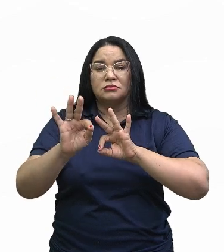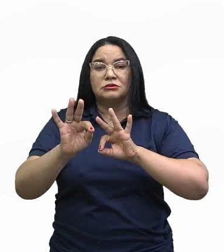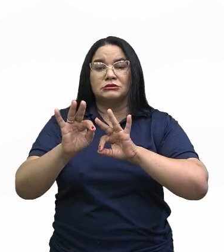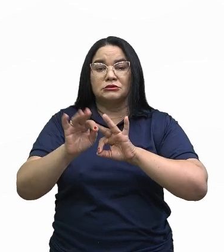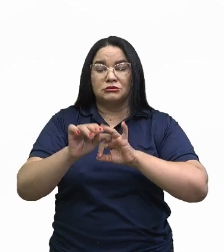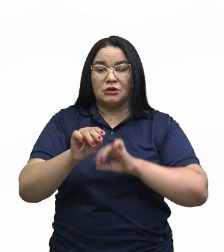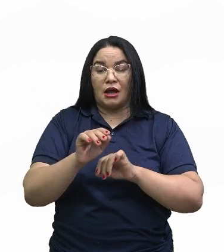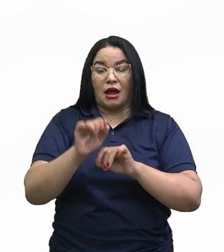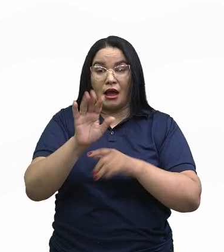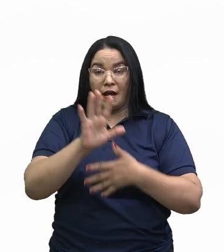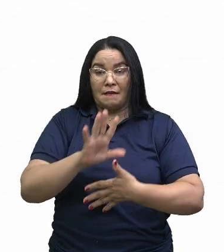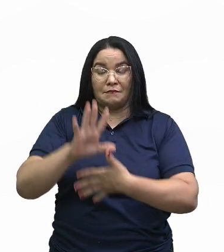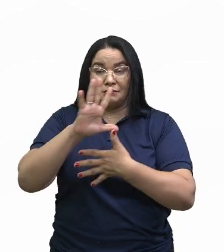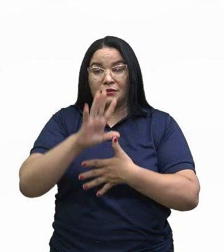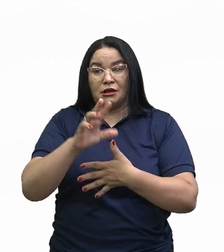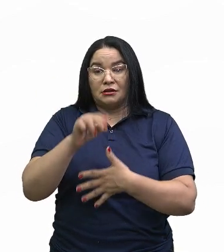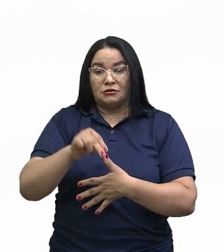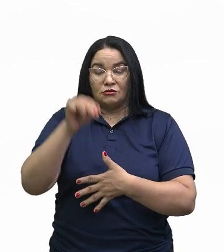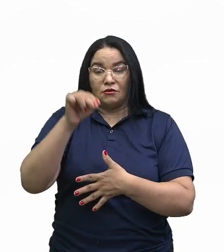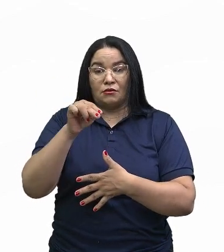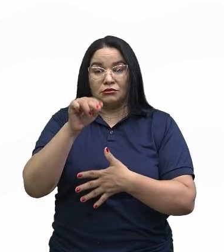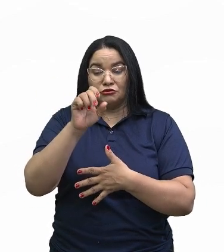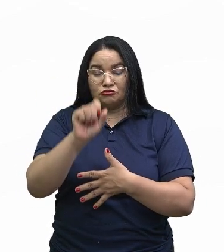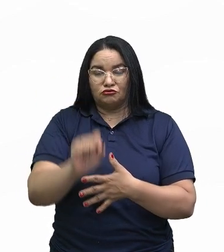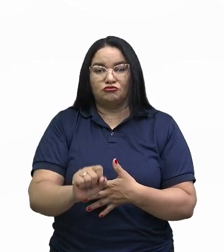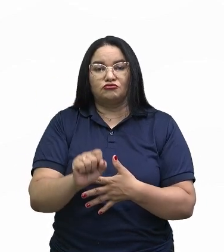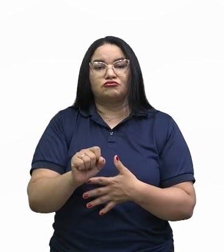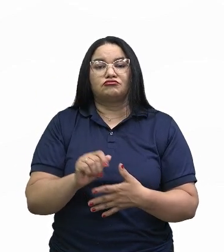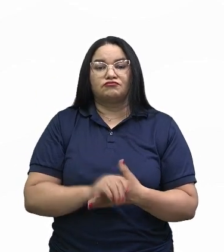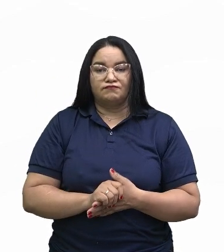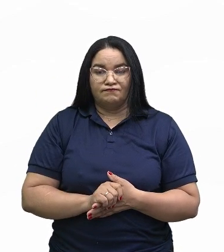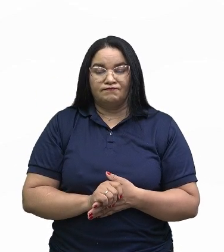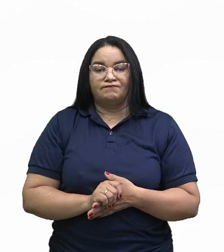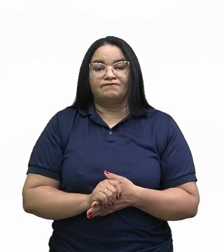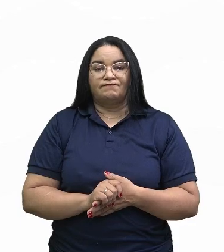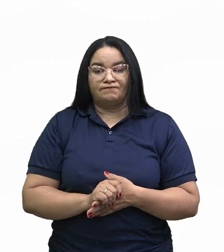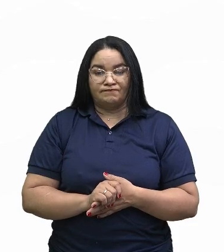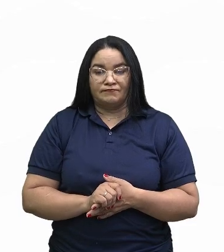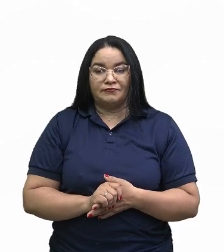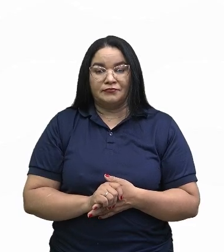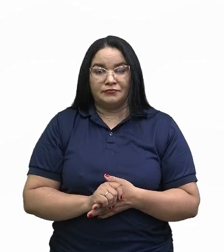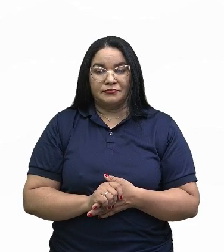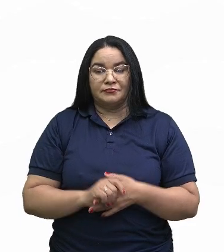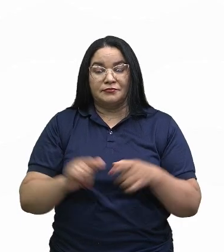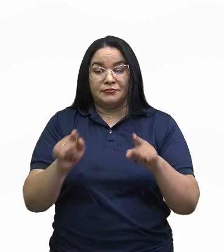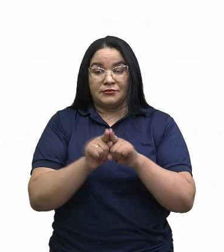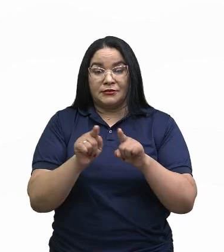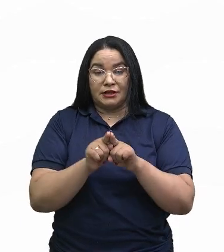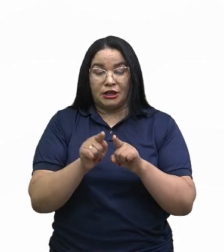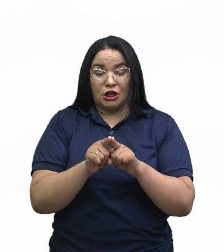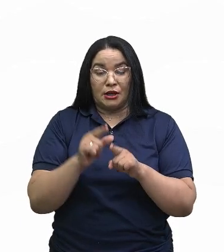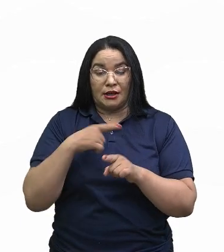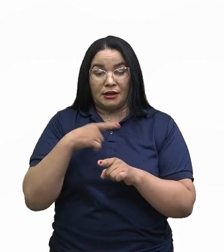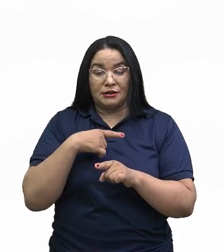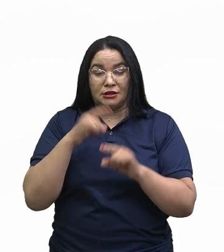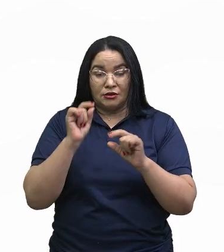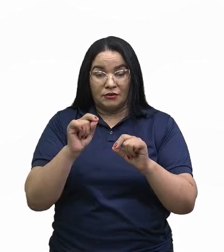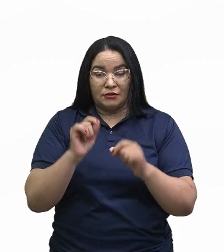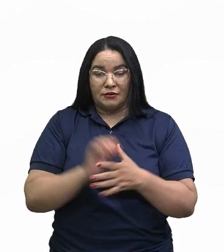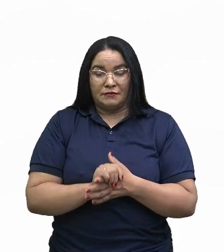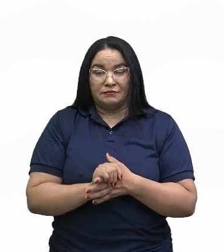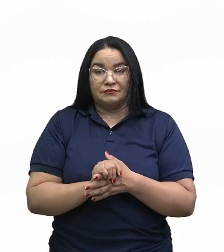Norte e a América do Sul. E aí, continuando, nós tivemos... Volta só um pouquinho, por favor. E